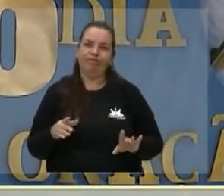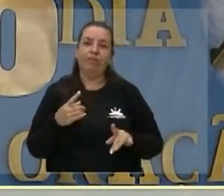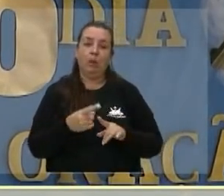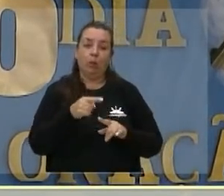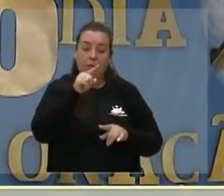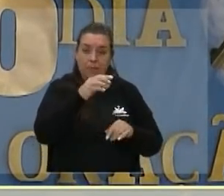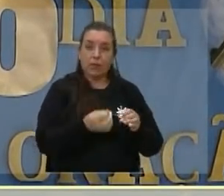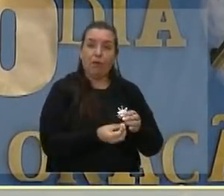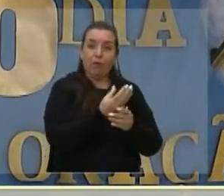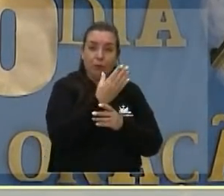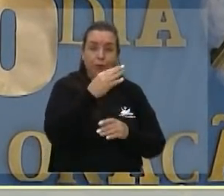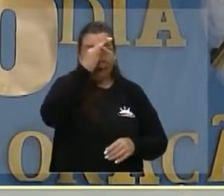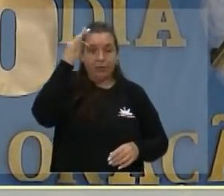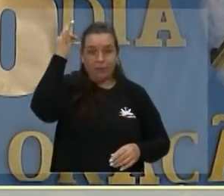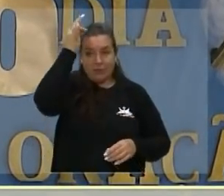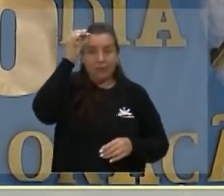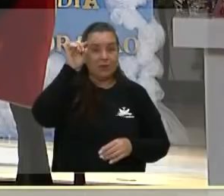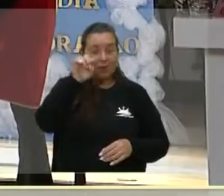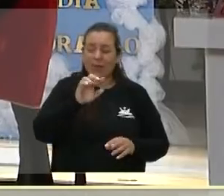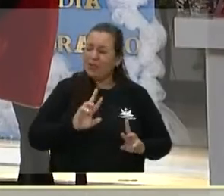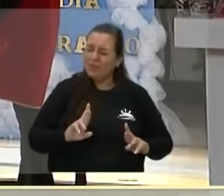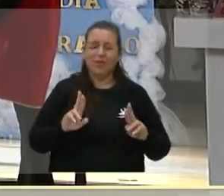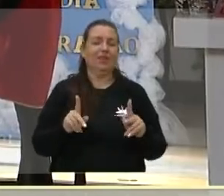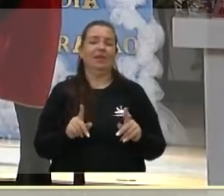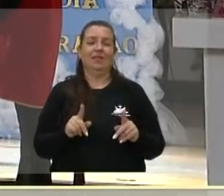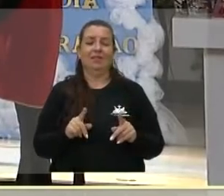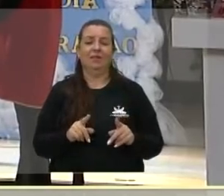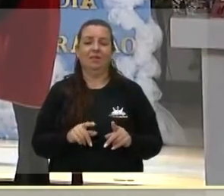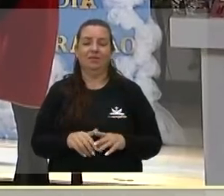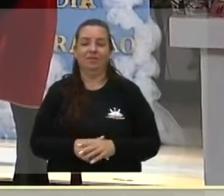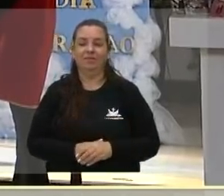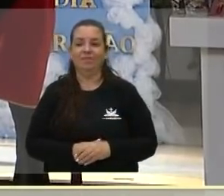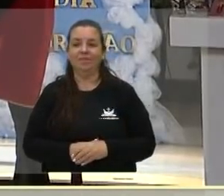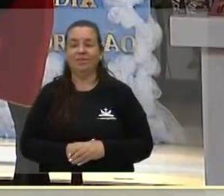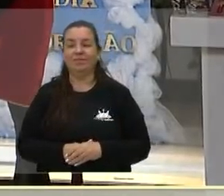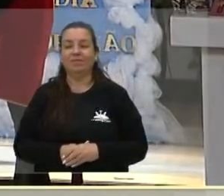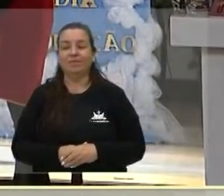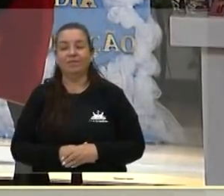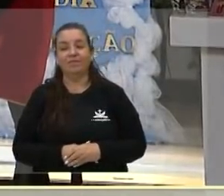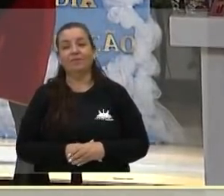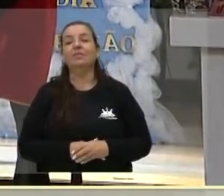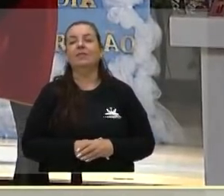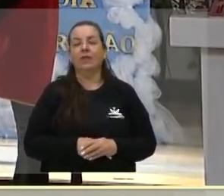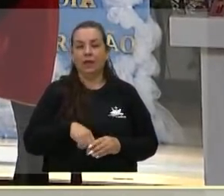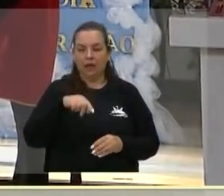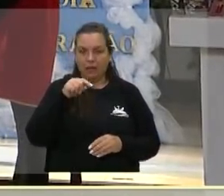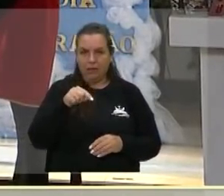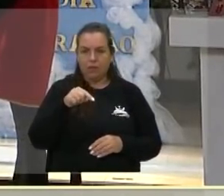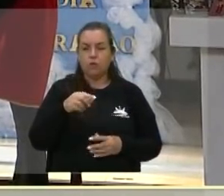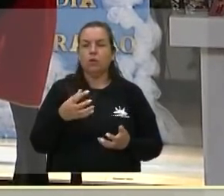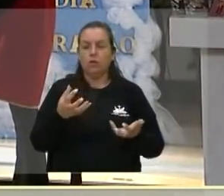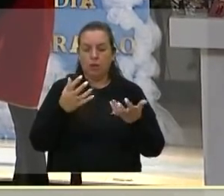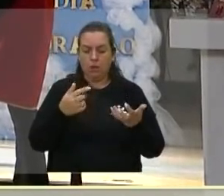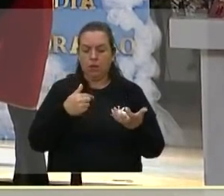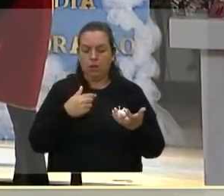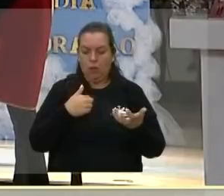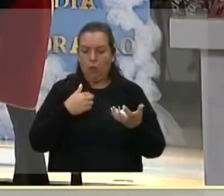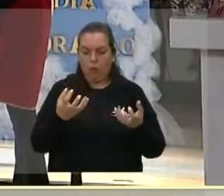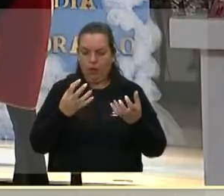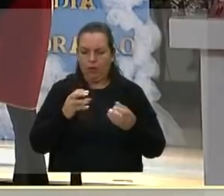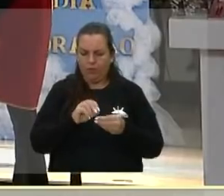é fruto do espírito santo é essa intenção reta